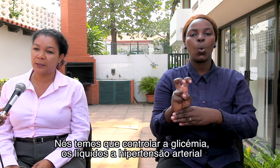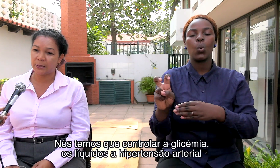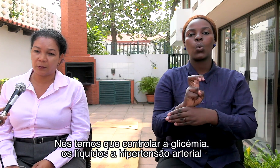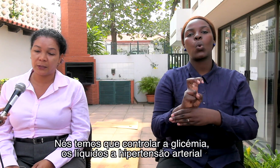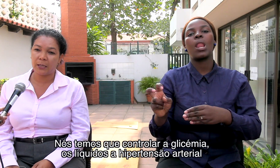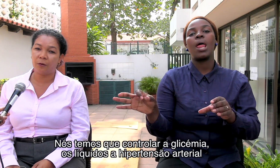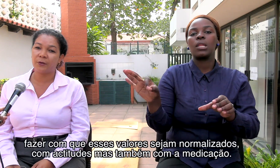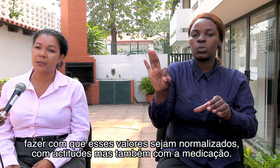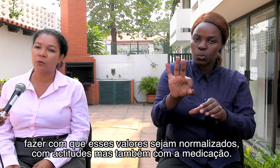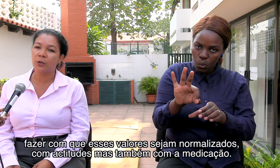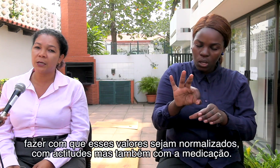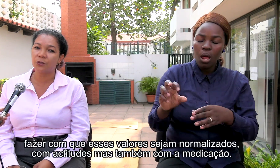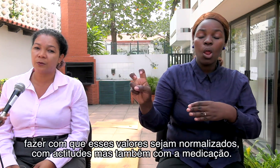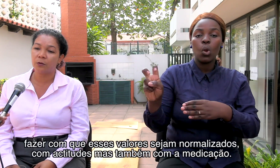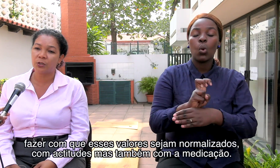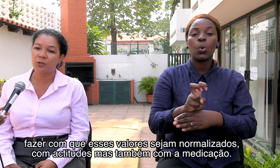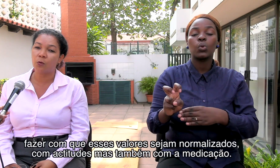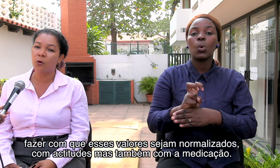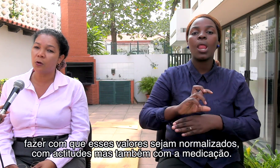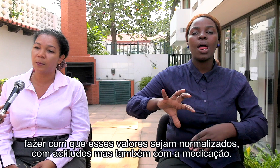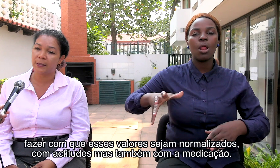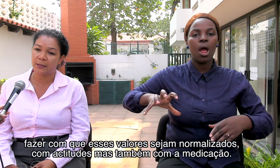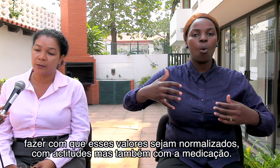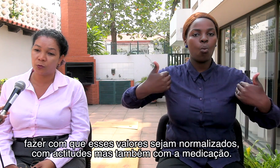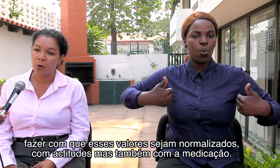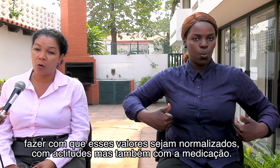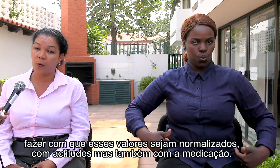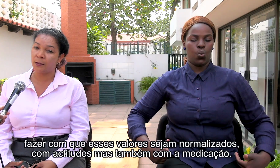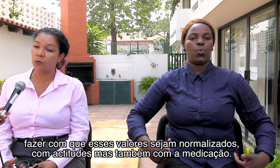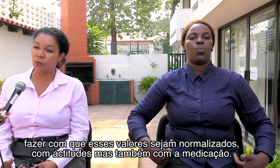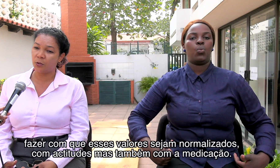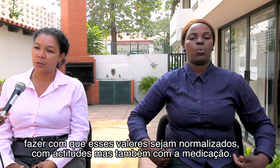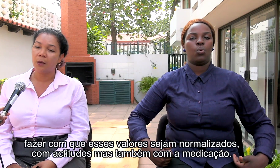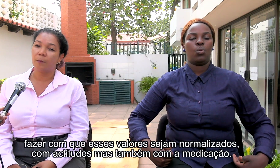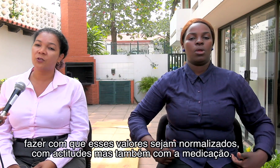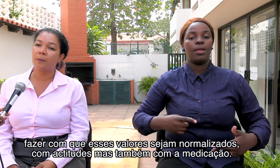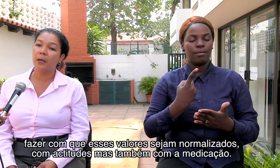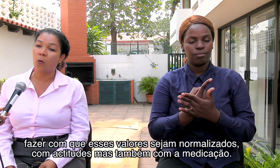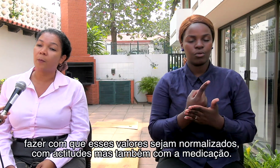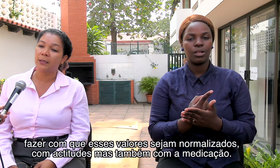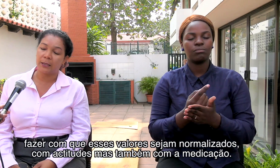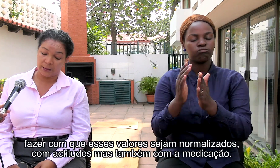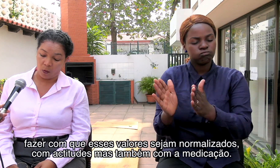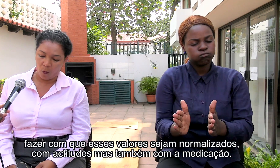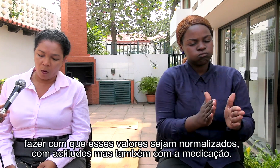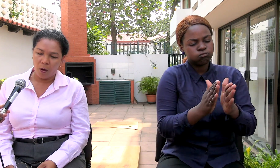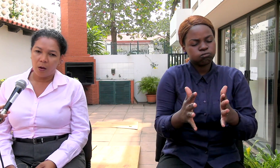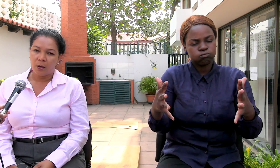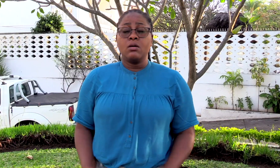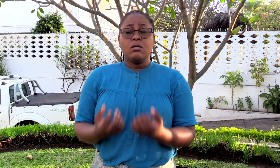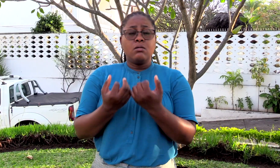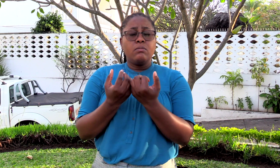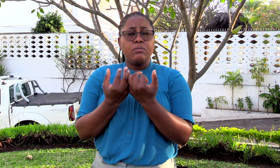a hipertensão arterial, fazer com que esses valores sejam normalizados, com atitudes, mas também com medicação.